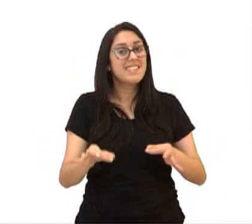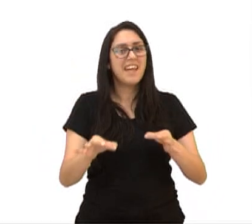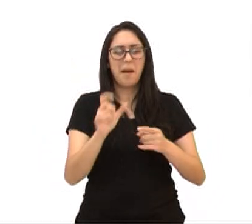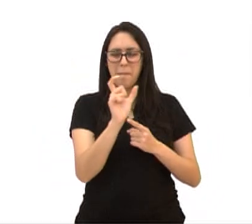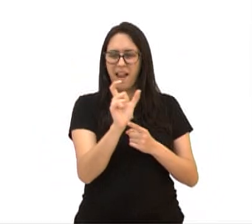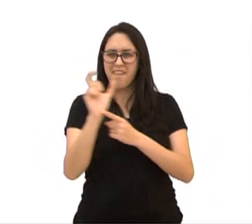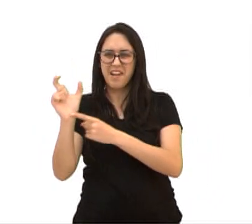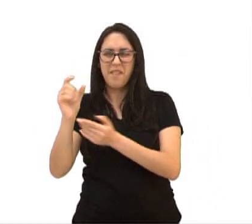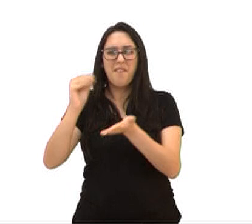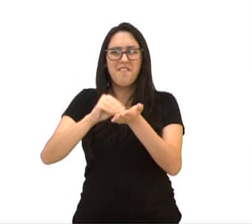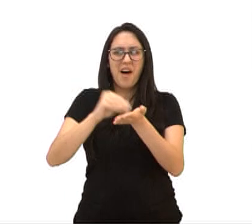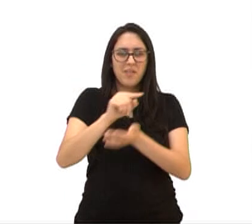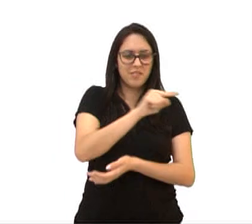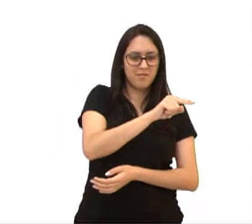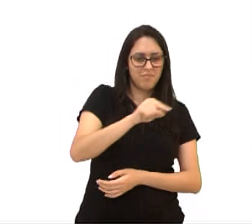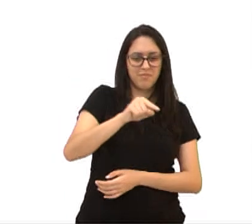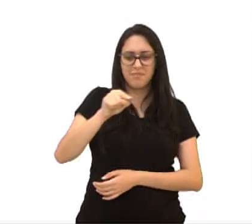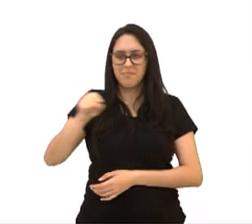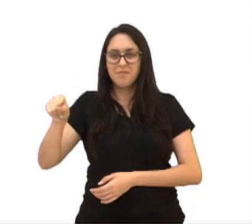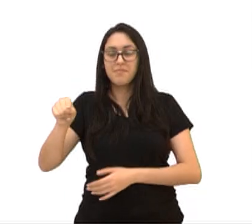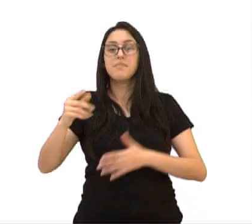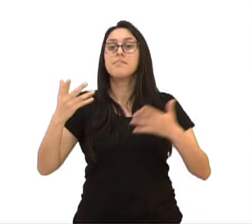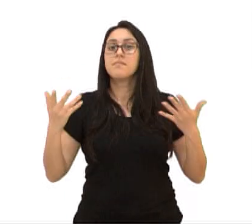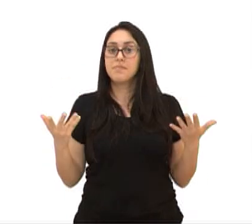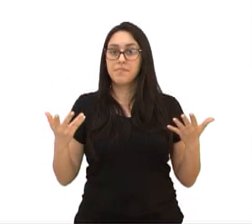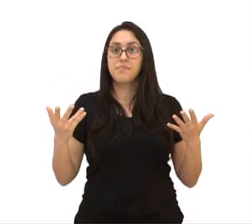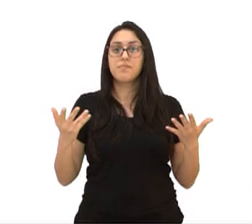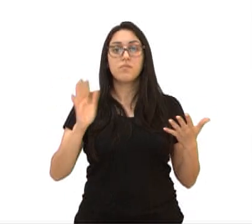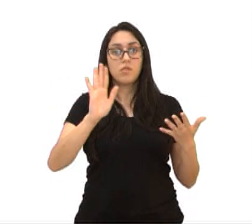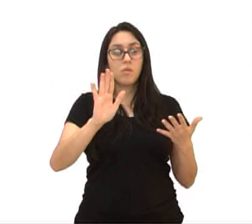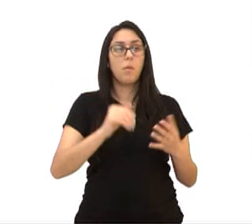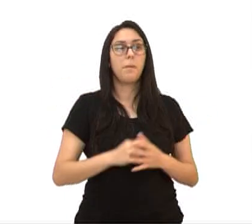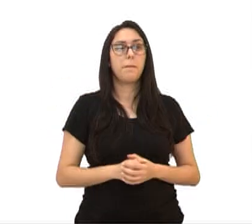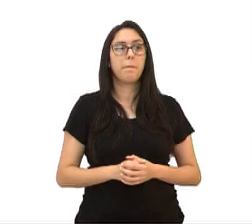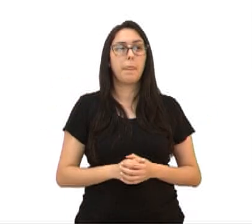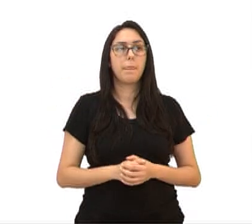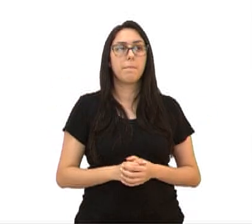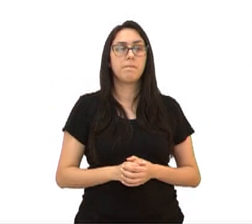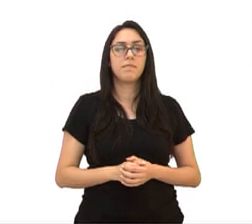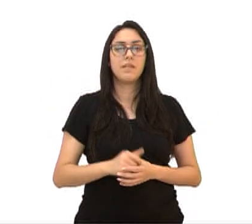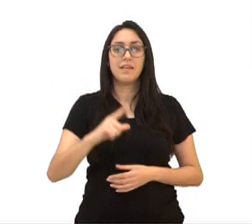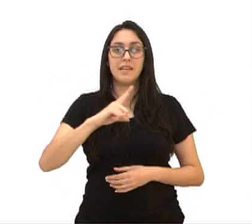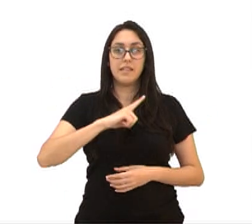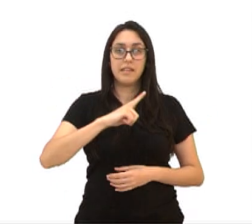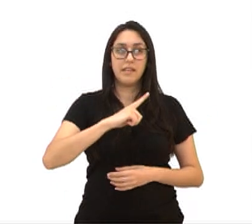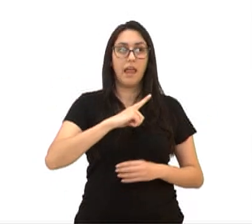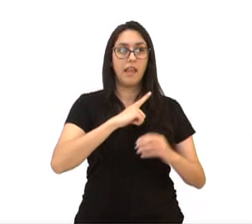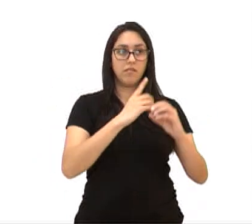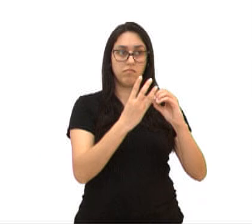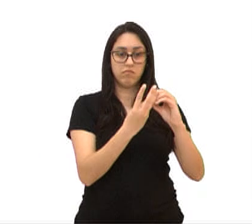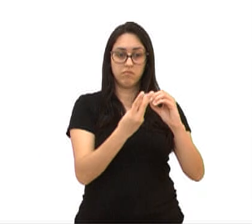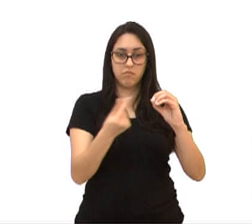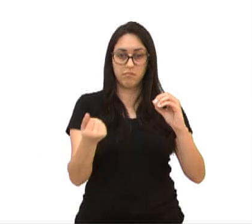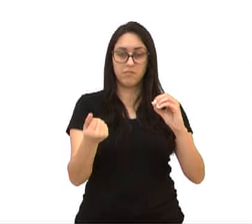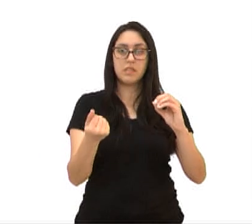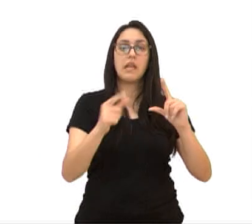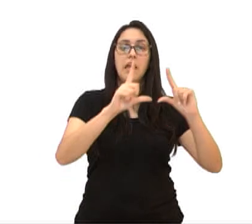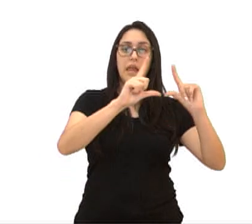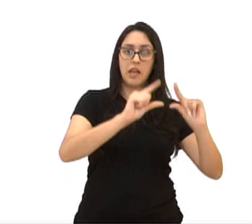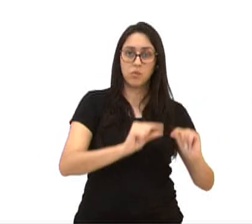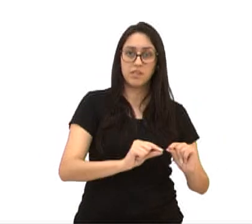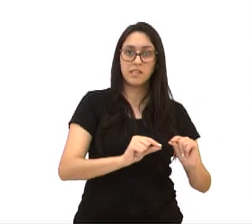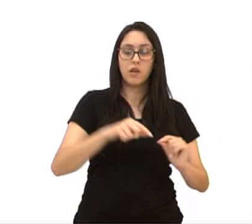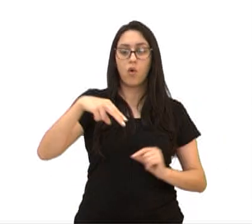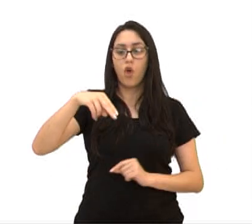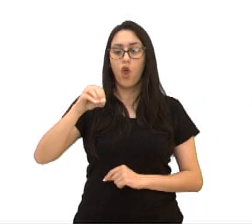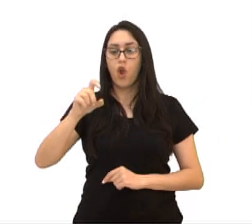as lacunas corretamente, aumenta. Então, seu NOx, no caso, o agente oxidante sofre redução, seu